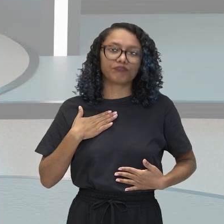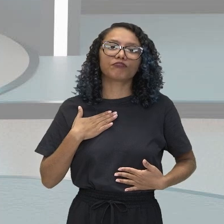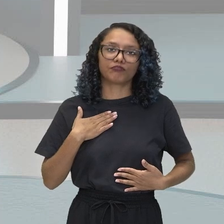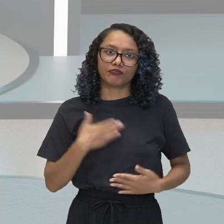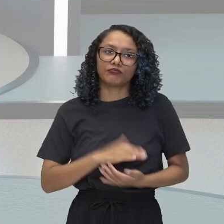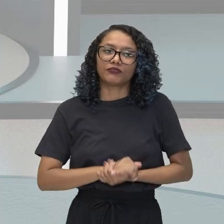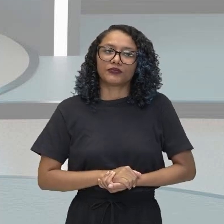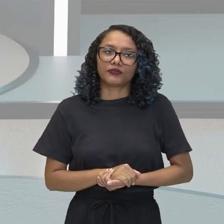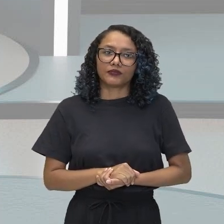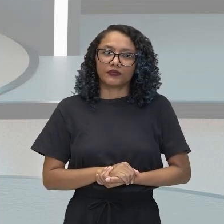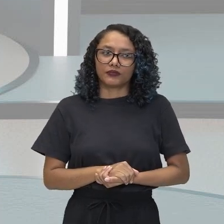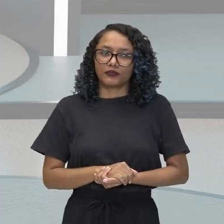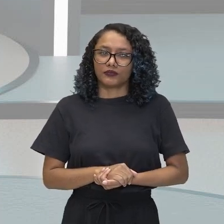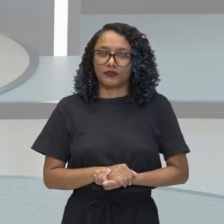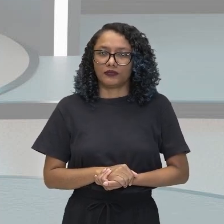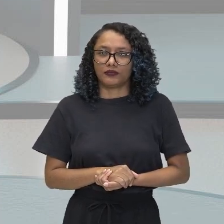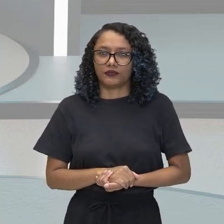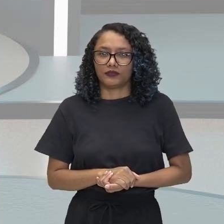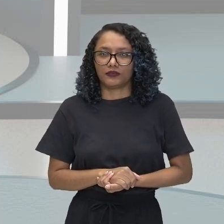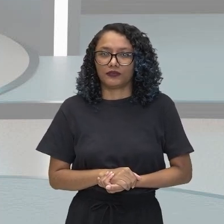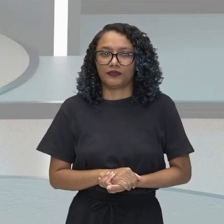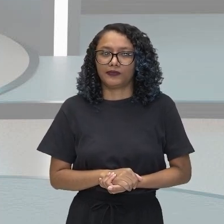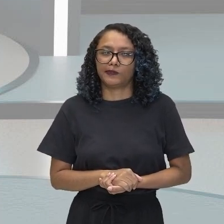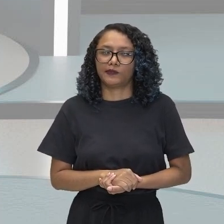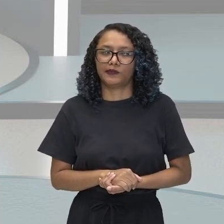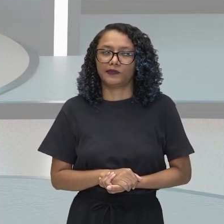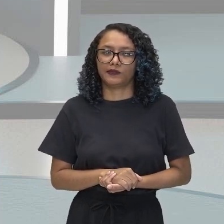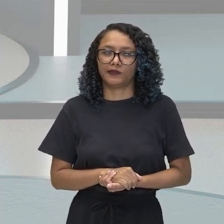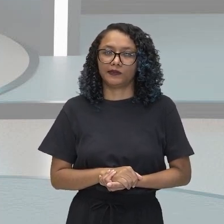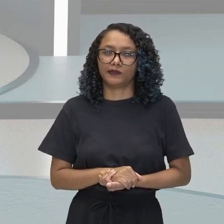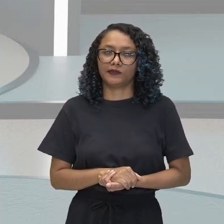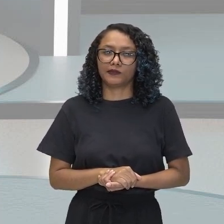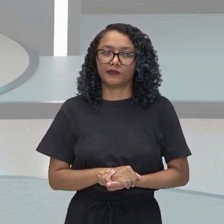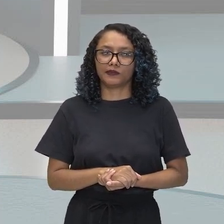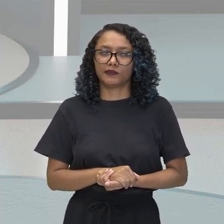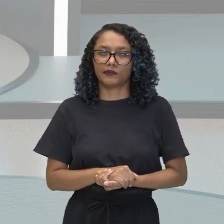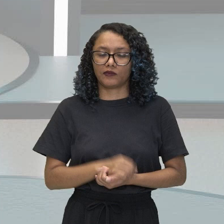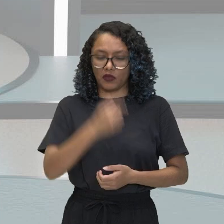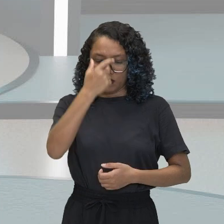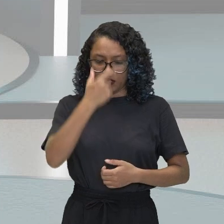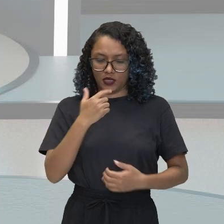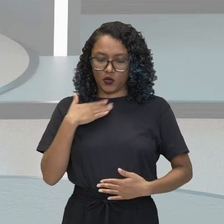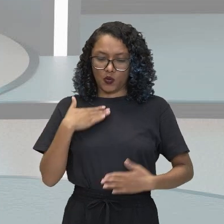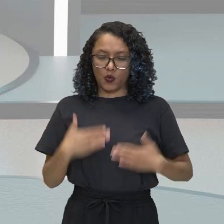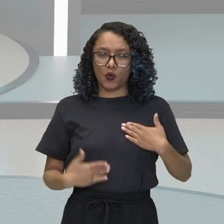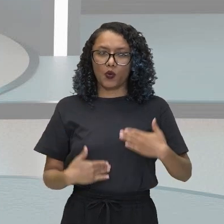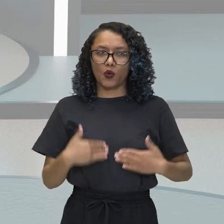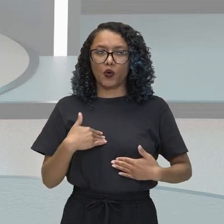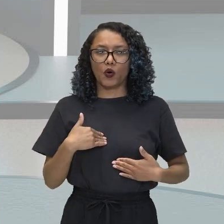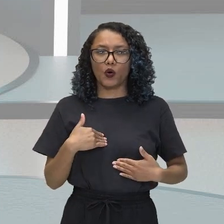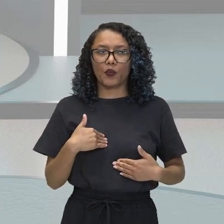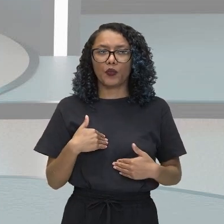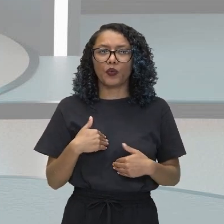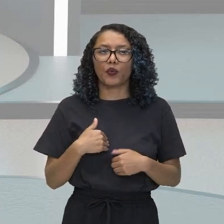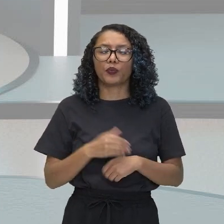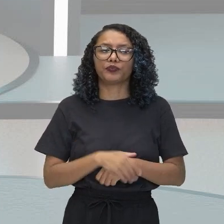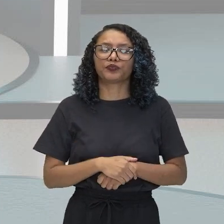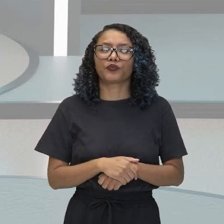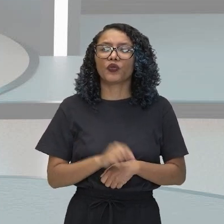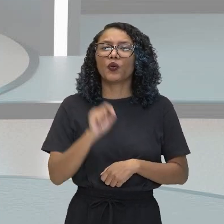entendendo que esse corpo, ele é algo para além de como conversamos há